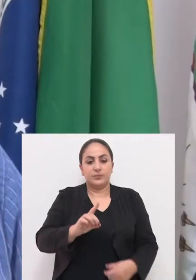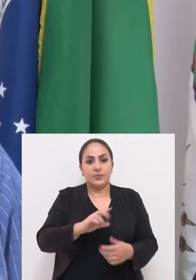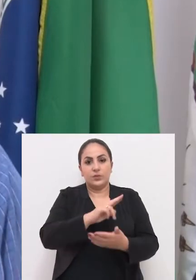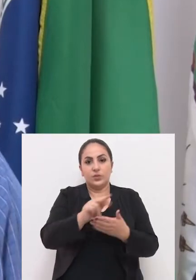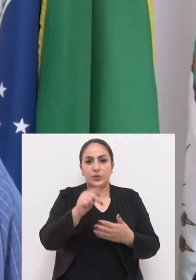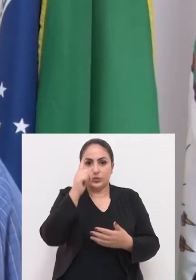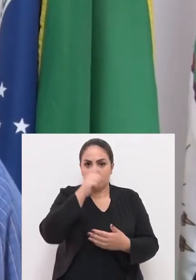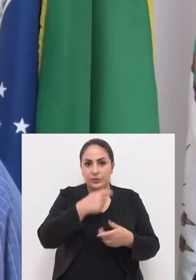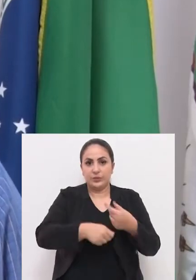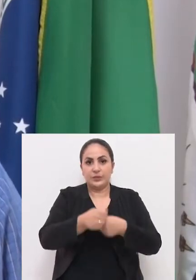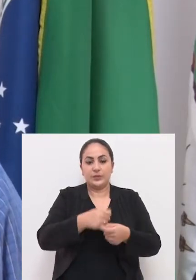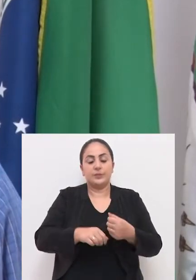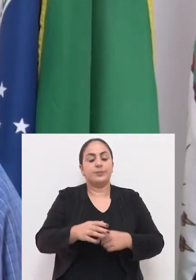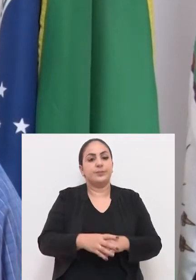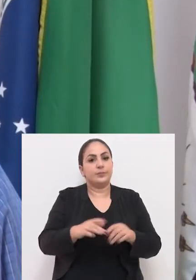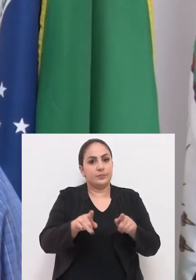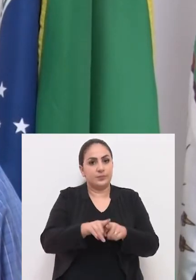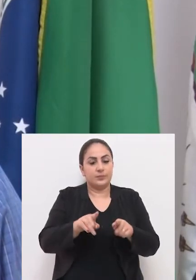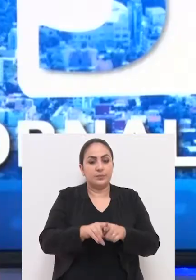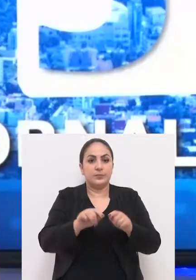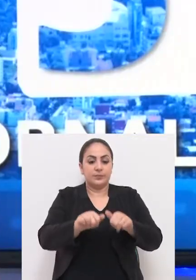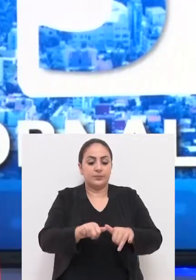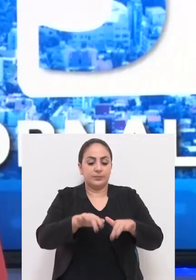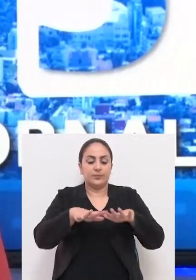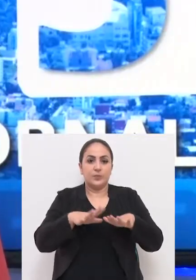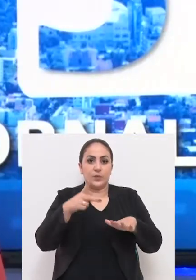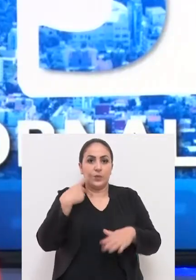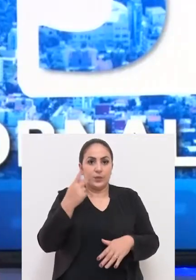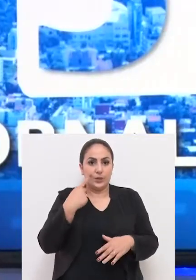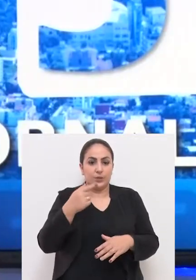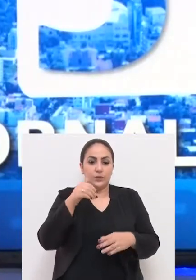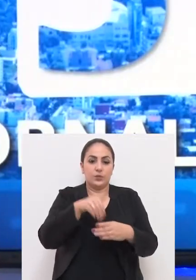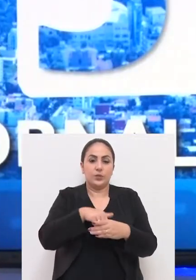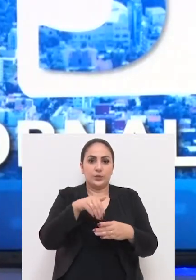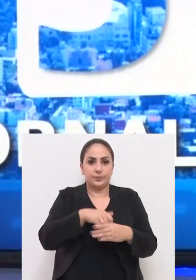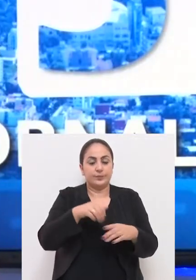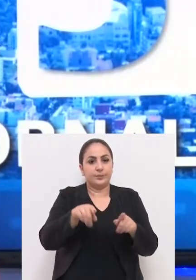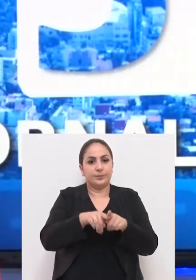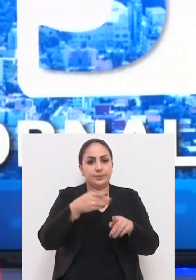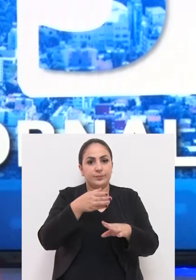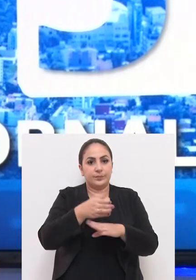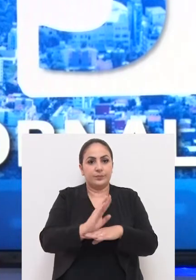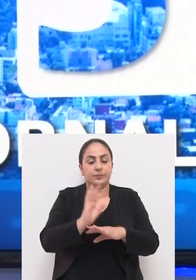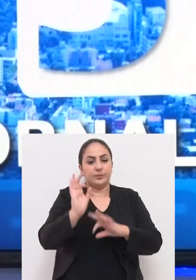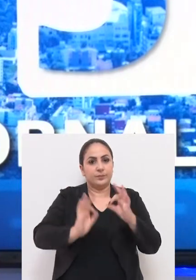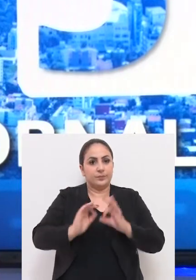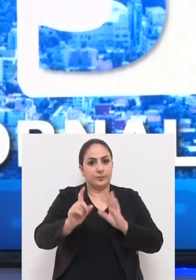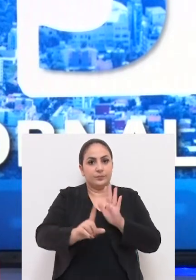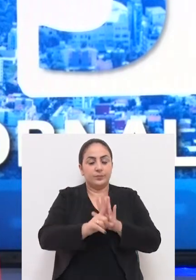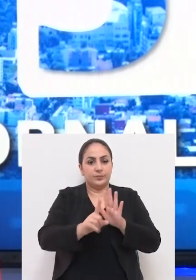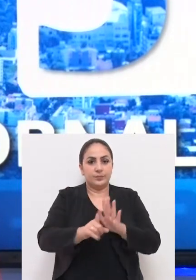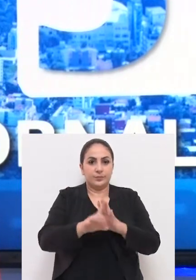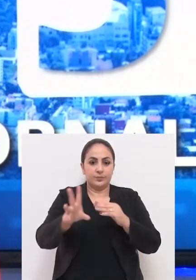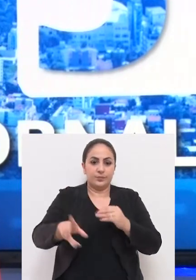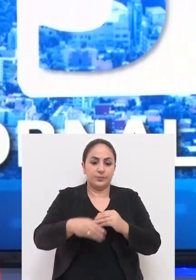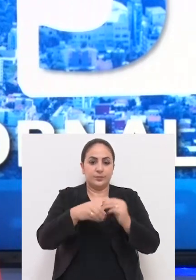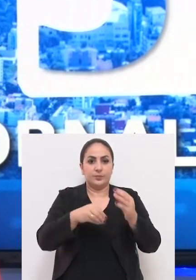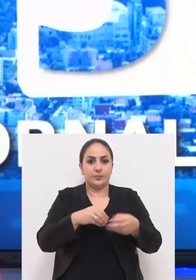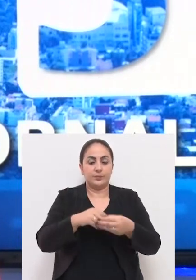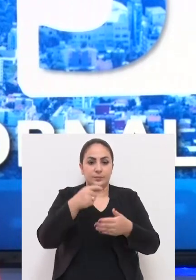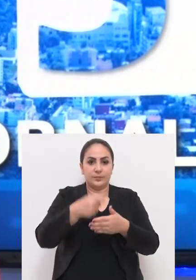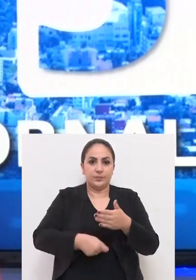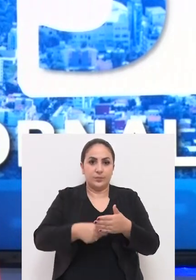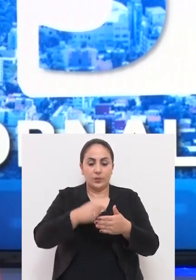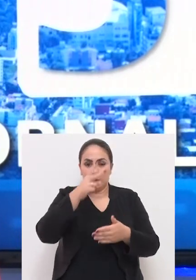seus direitos e passando uma série de dificuldades financeiras. E ainda em sessão plenária, os vereadores votaram e aprovaram o projeto de